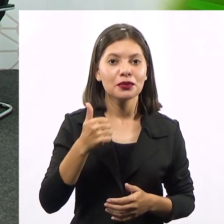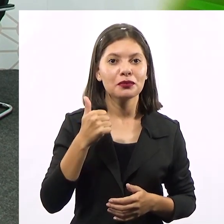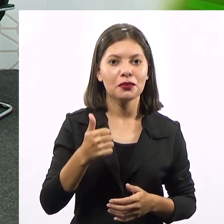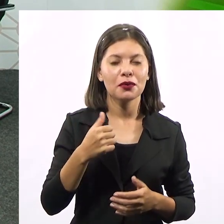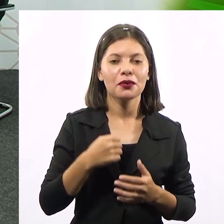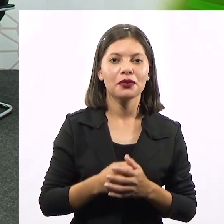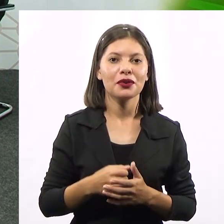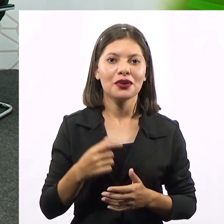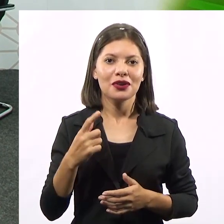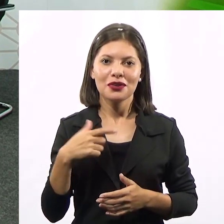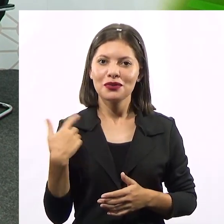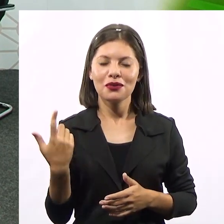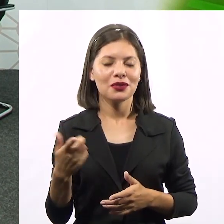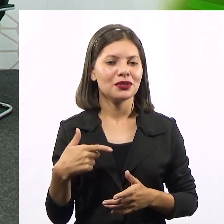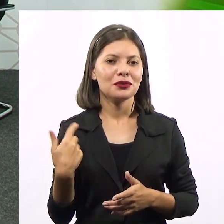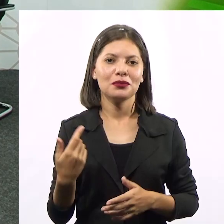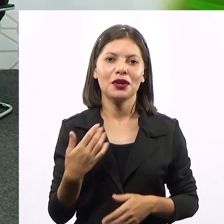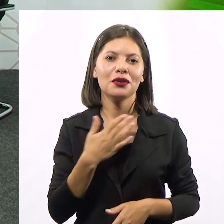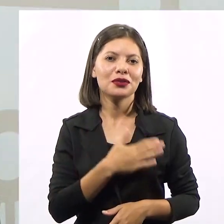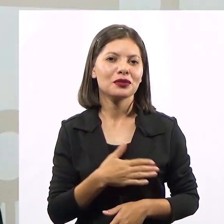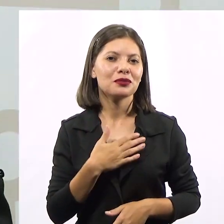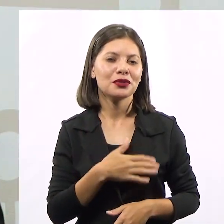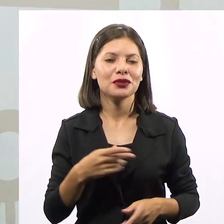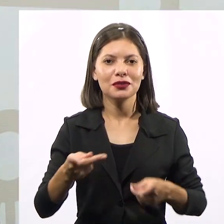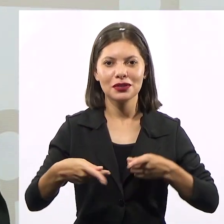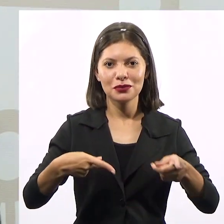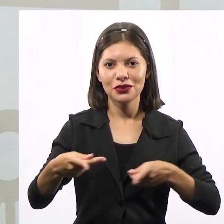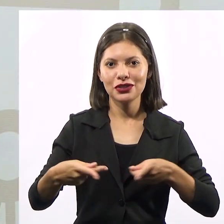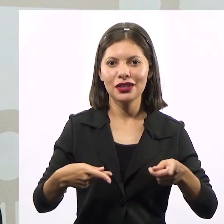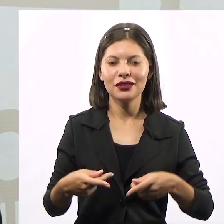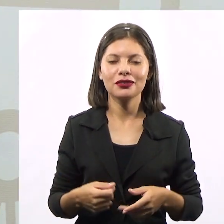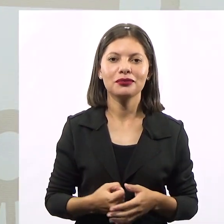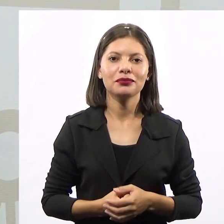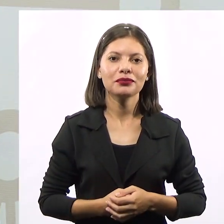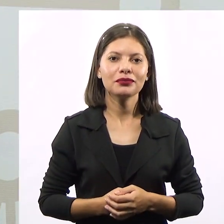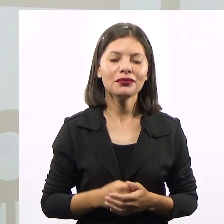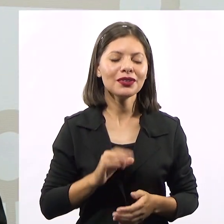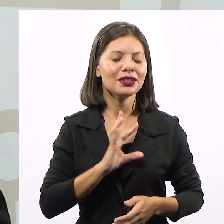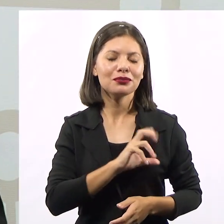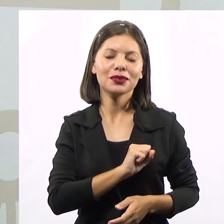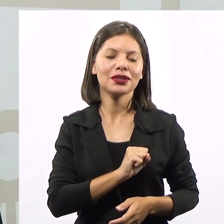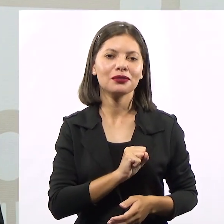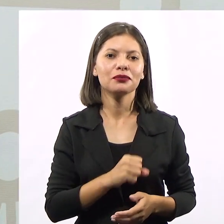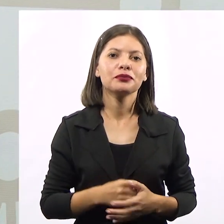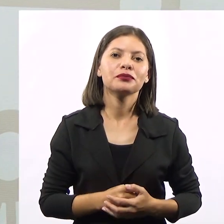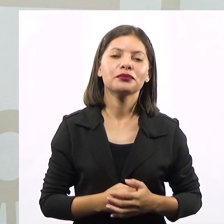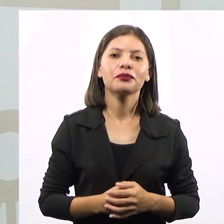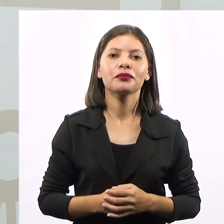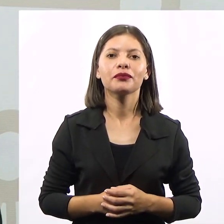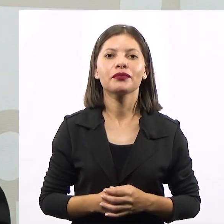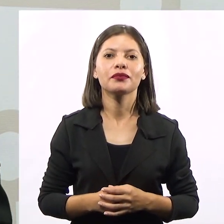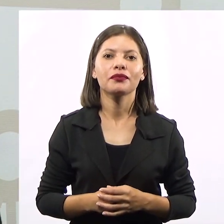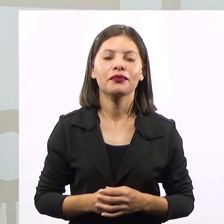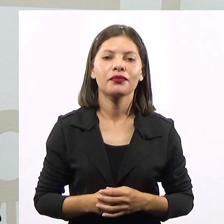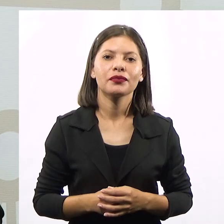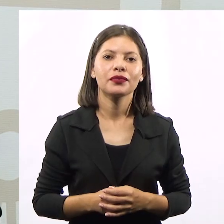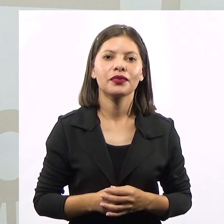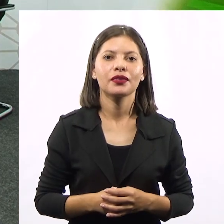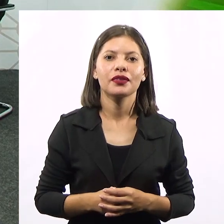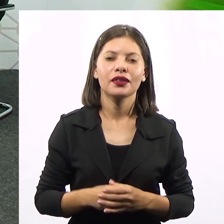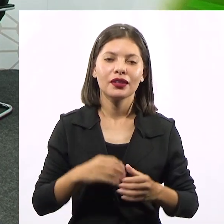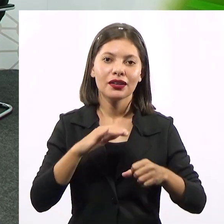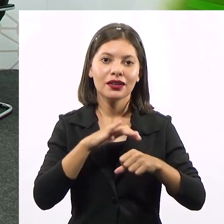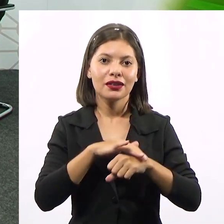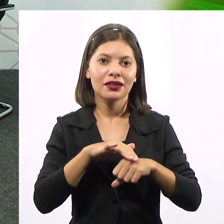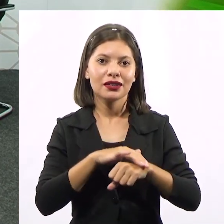assim como nós, também já estamos apaixonados por esse projeto. Eu quero então finalizar pedindo aos professores que quiserem para dar